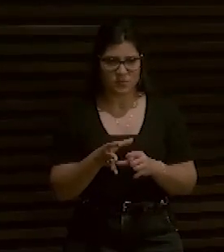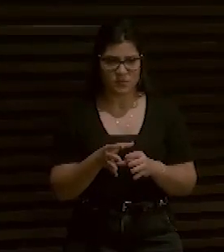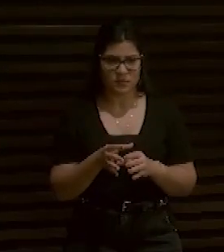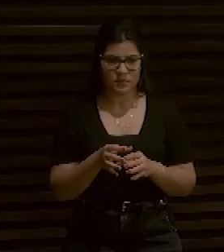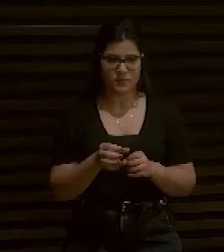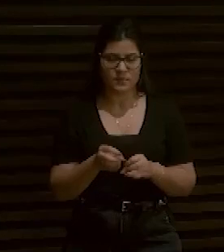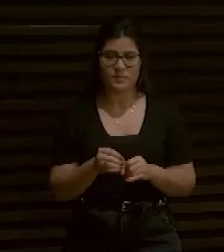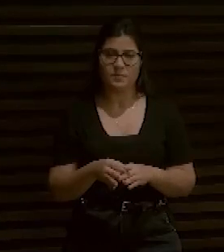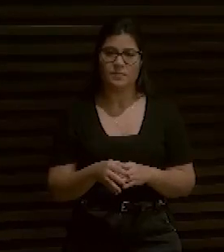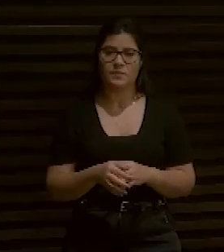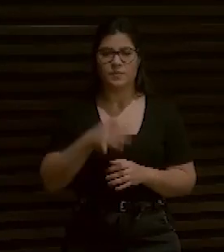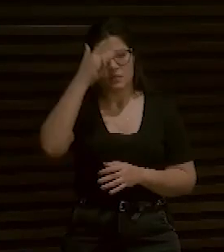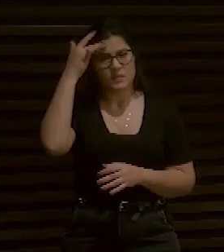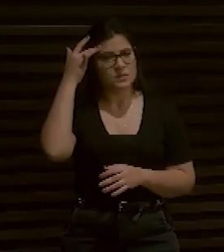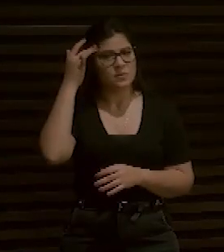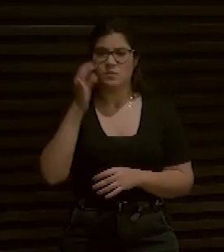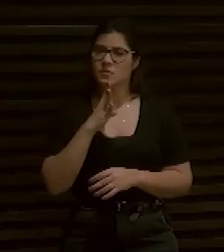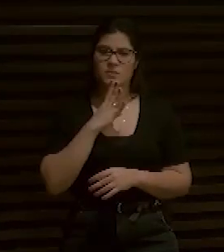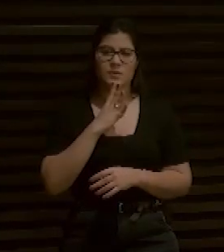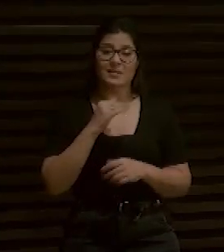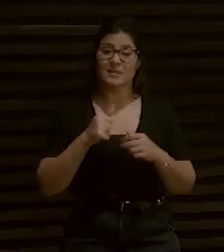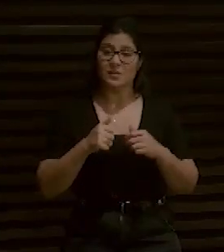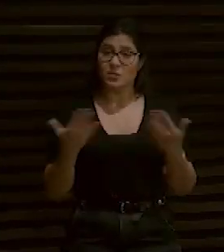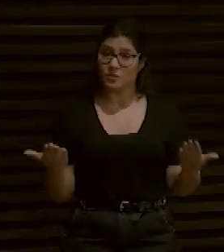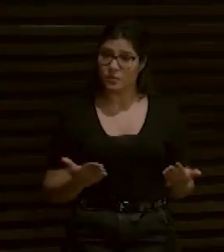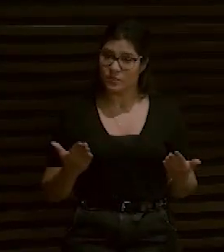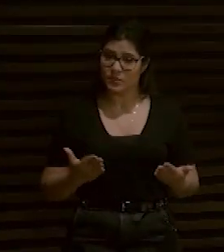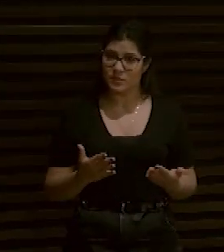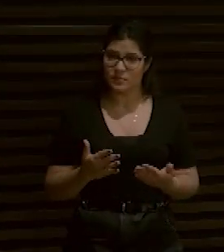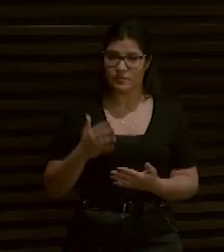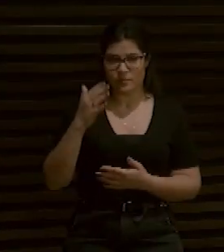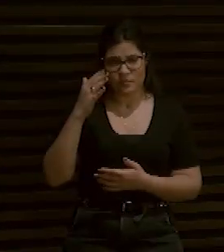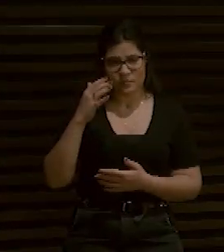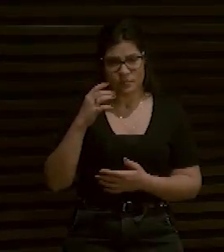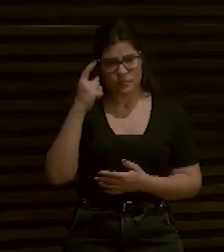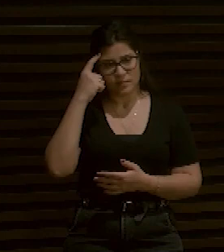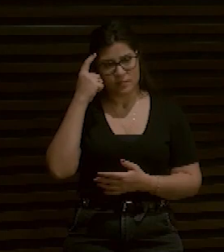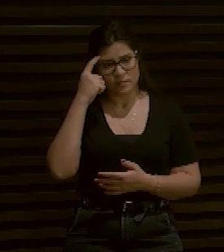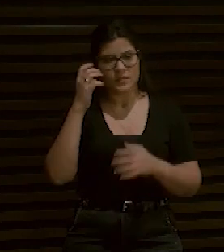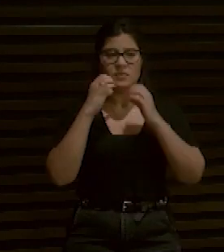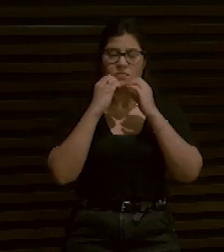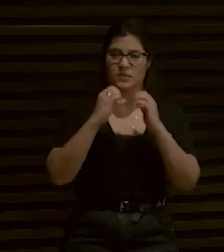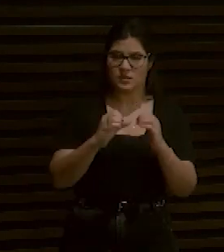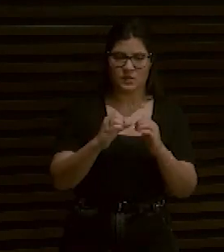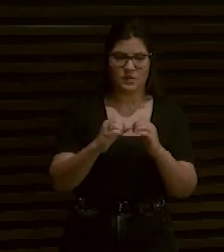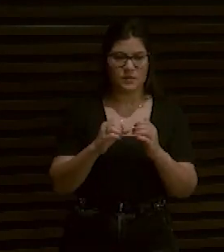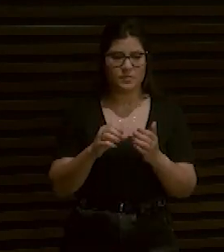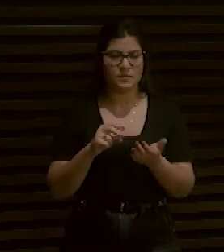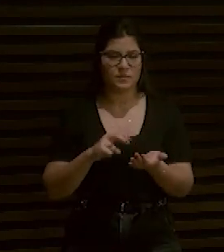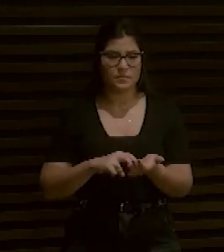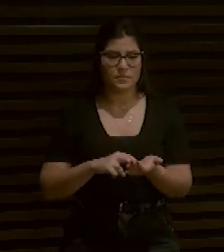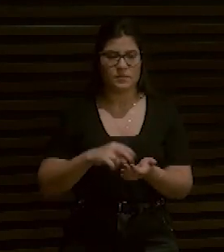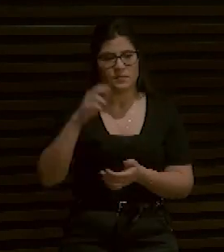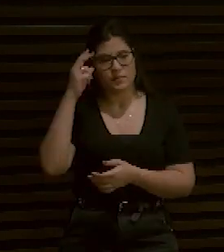conhece esse Evangelho, que essa manhã sirva para você refletir acerca de onde você está. E que o Senhor mova